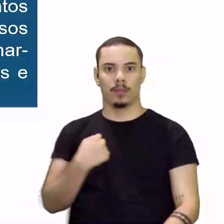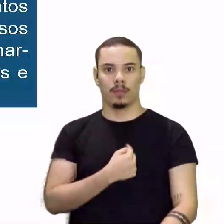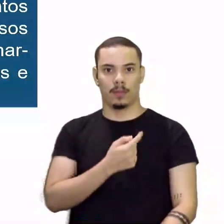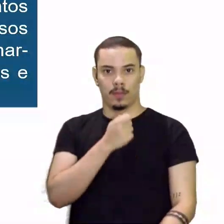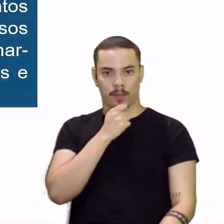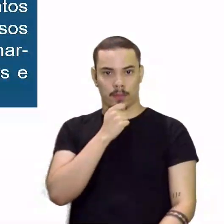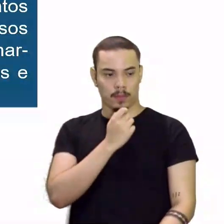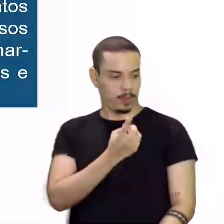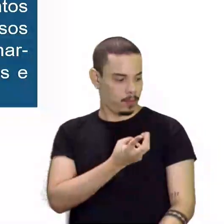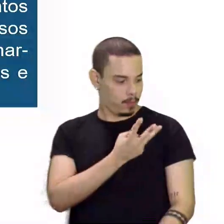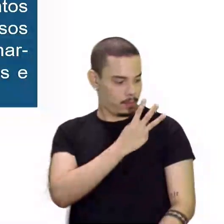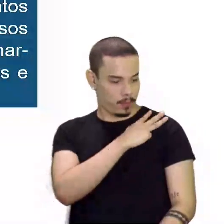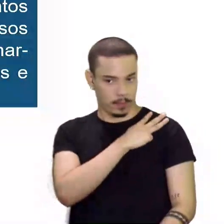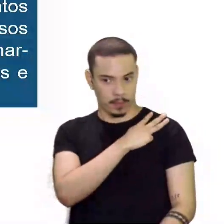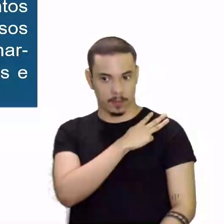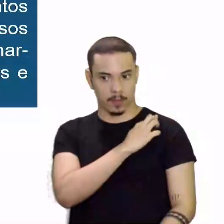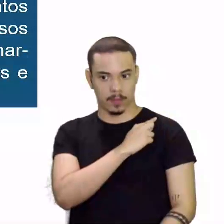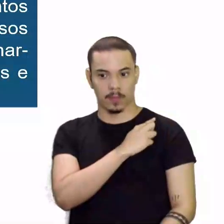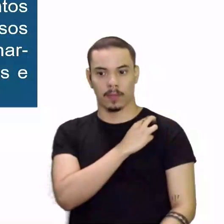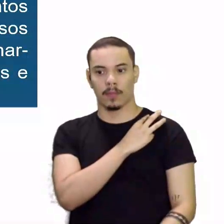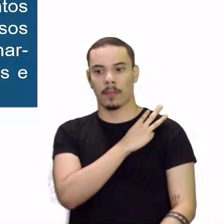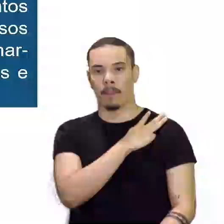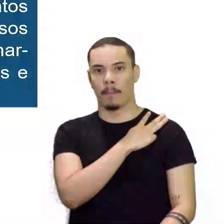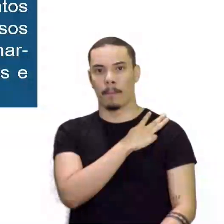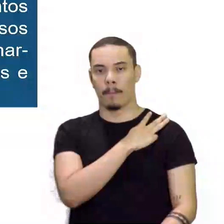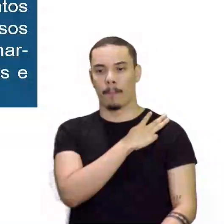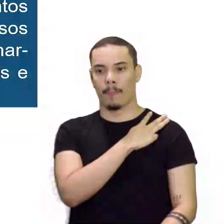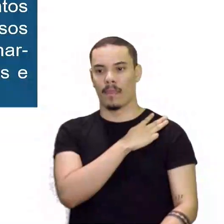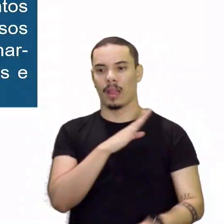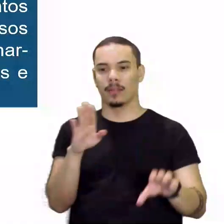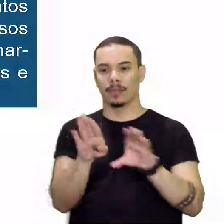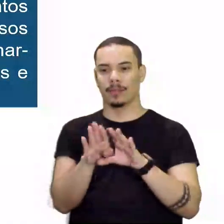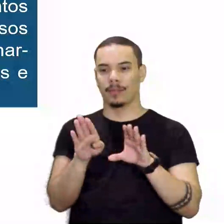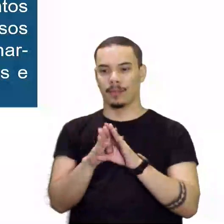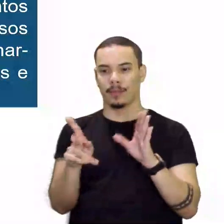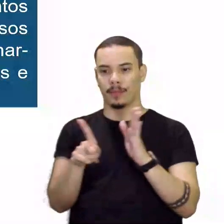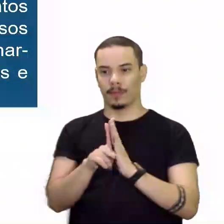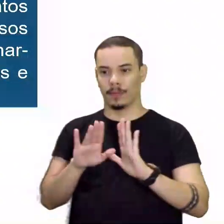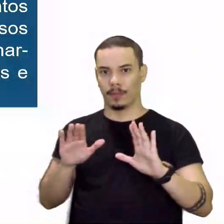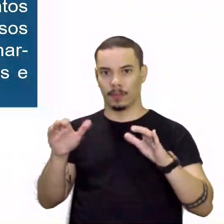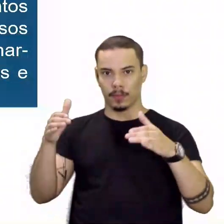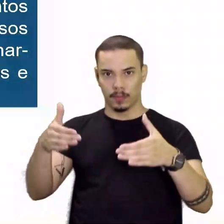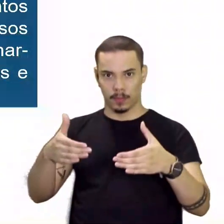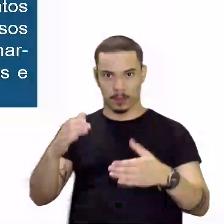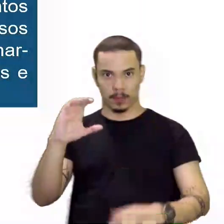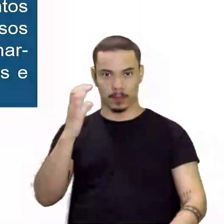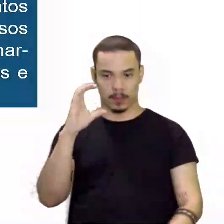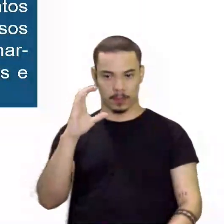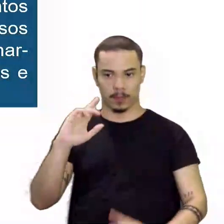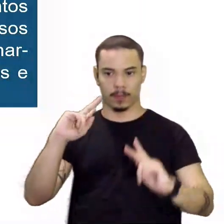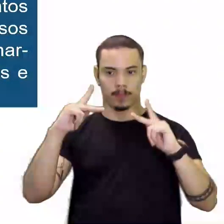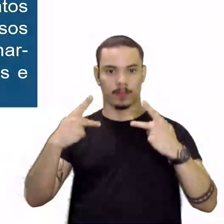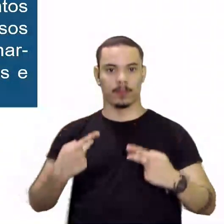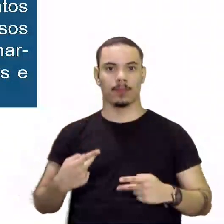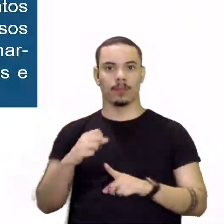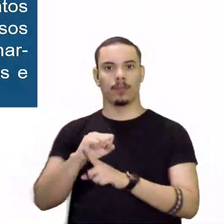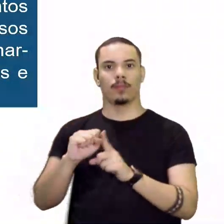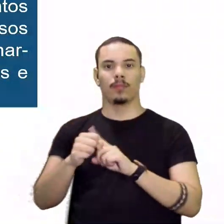médio, que pode ser visto do primeiro ao terceiro ano, faz parte das ciências humanas